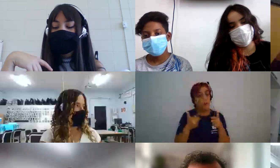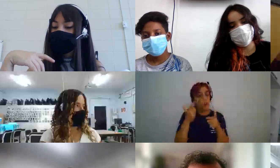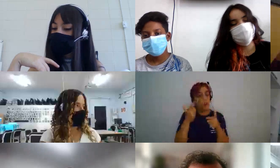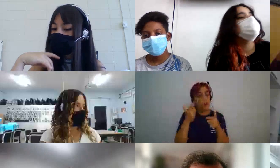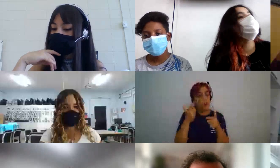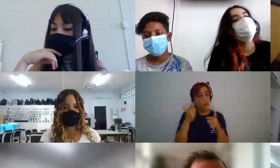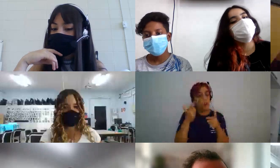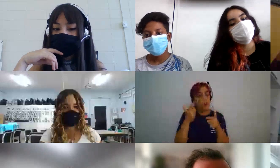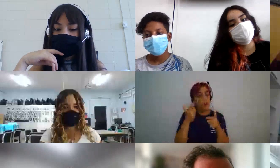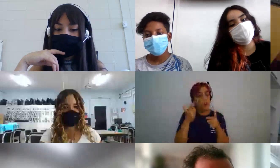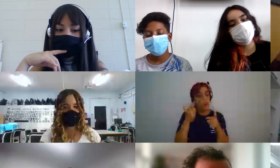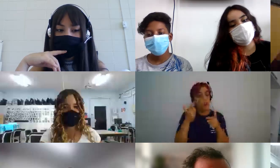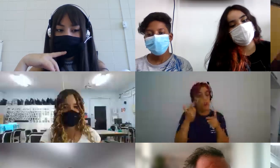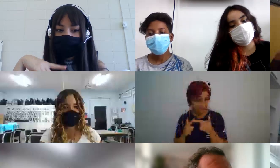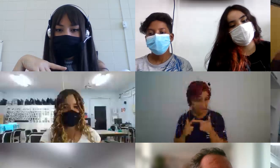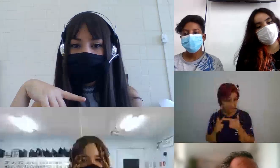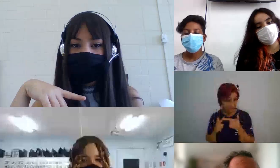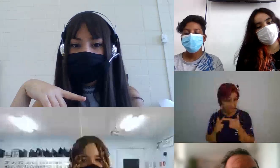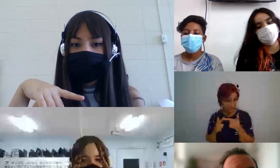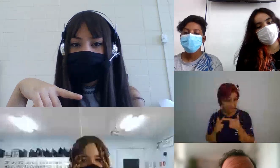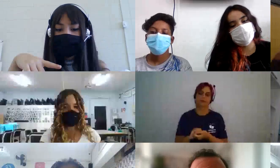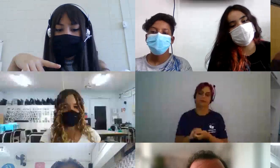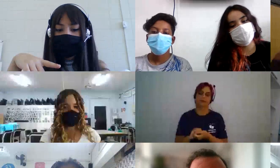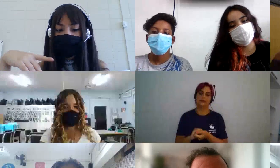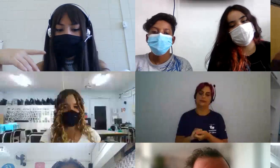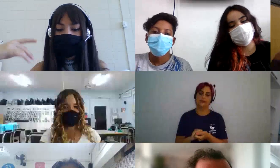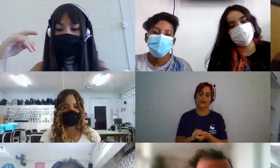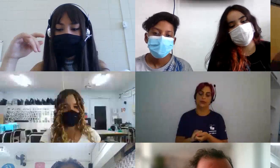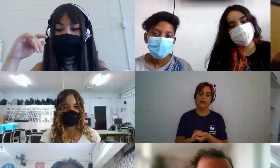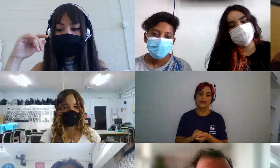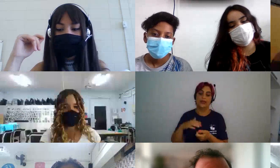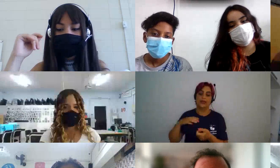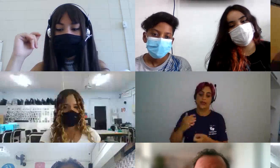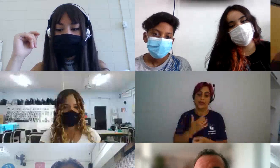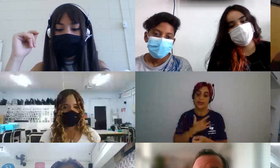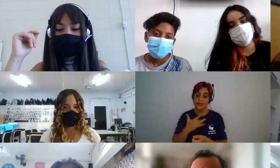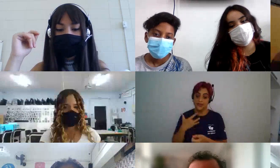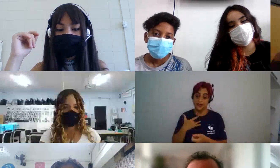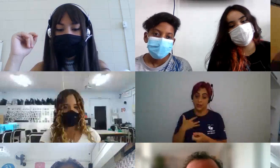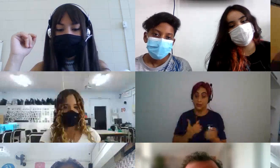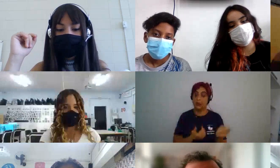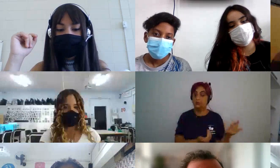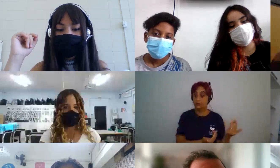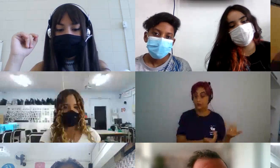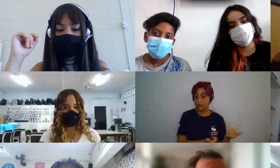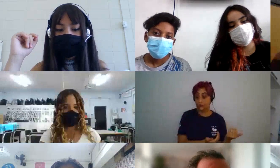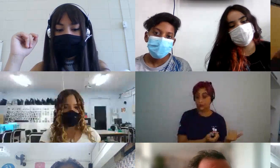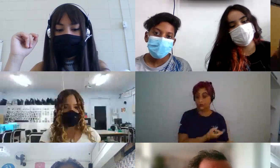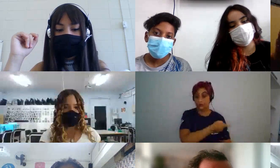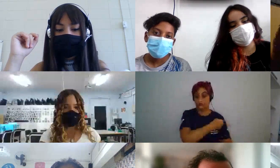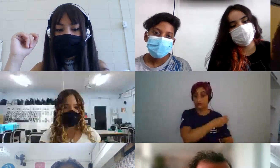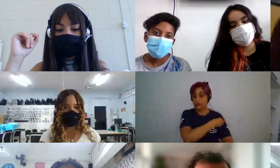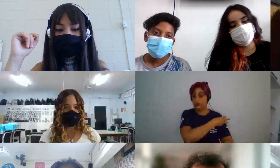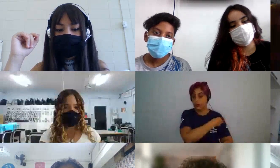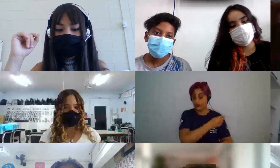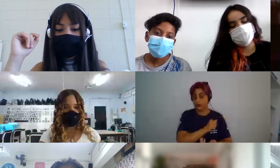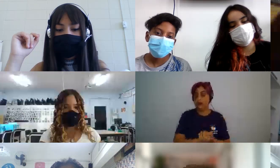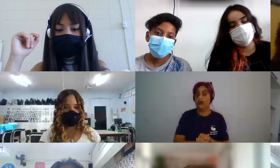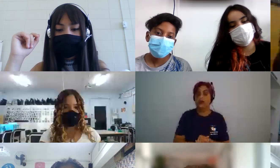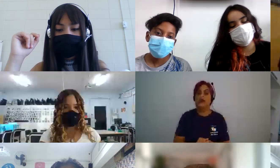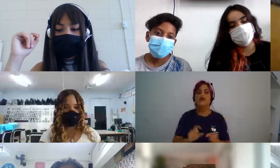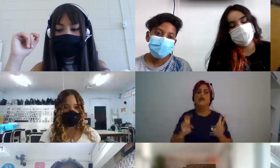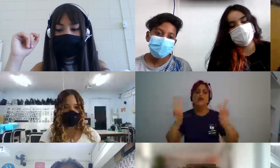que têm chamado atenção para a gente em saúde dos adolescentes, na saúde das adolescentes, que